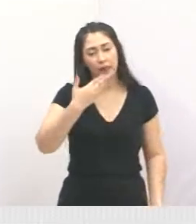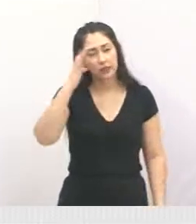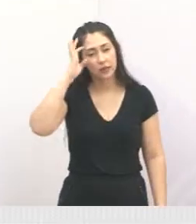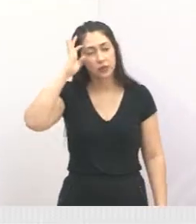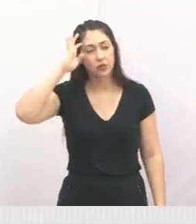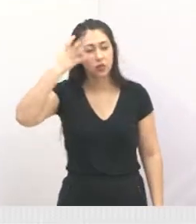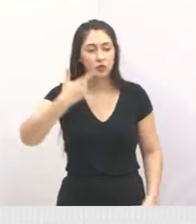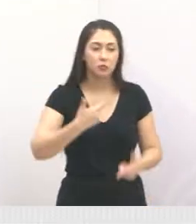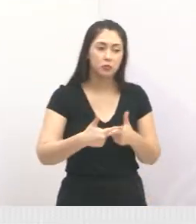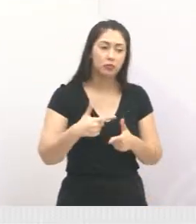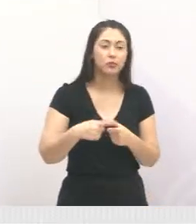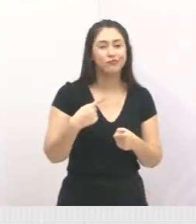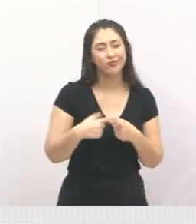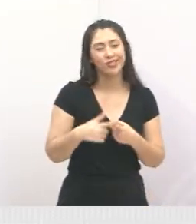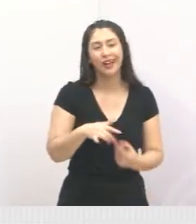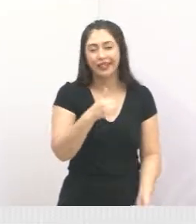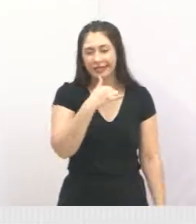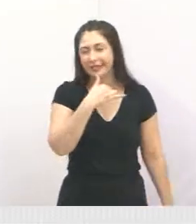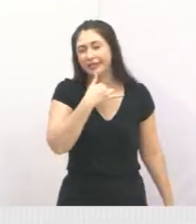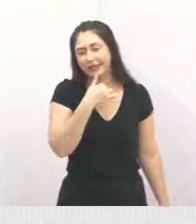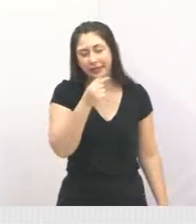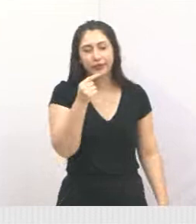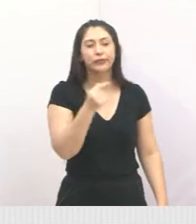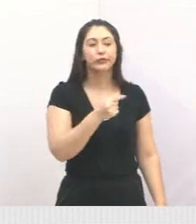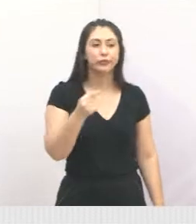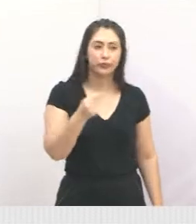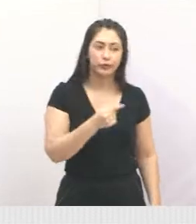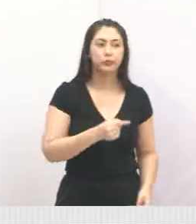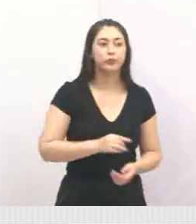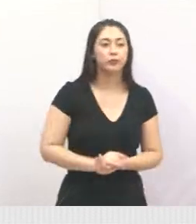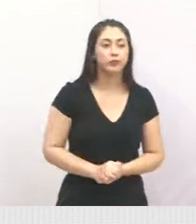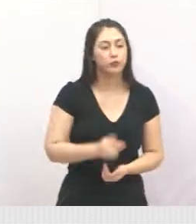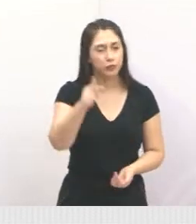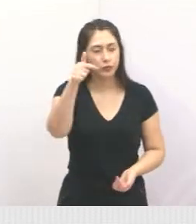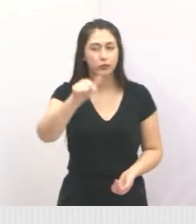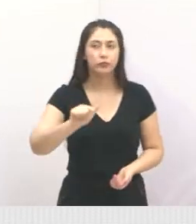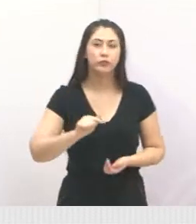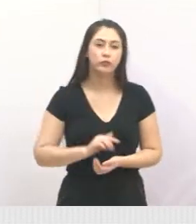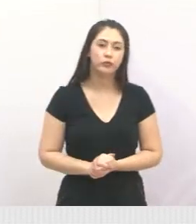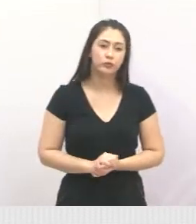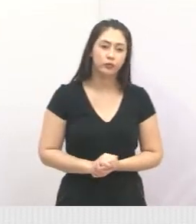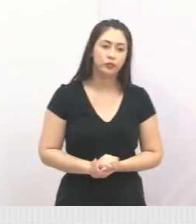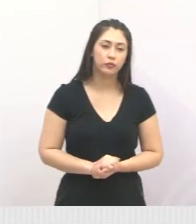tomada providência. Realmente é muito triste a situação do cemitério do Avaré. Próximo.